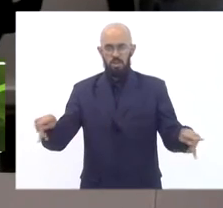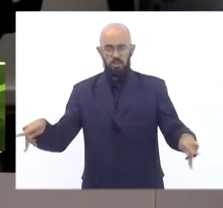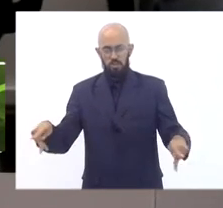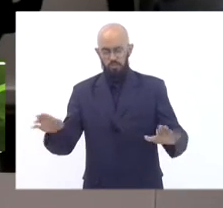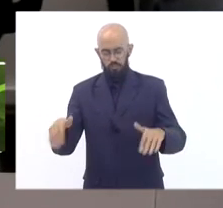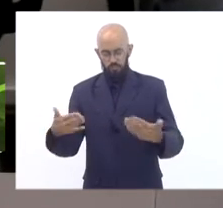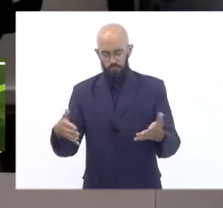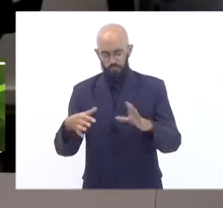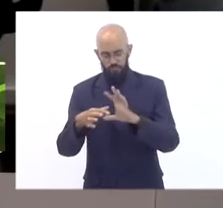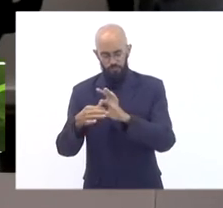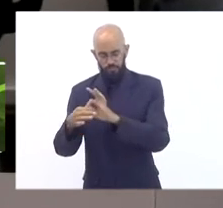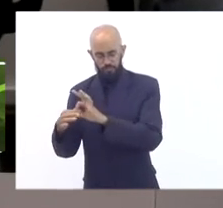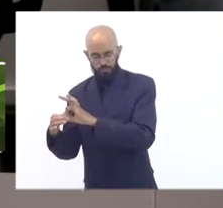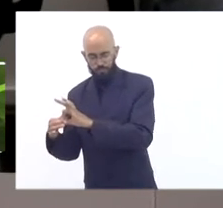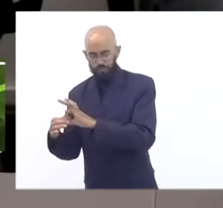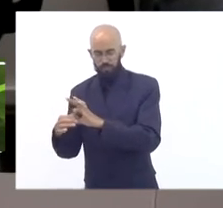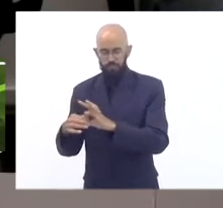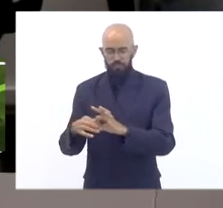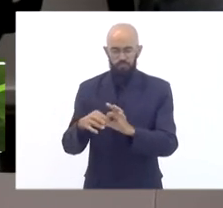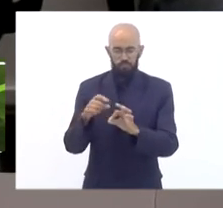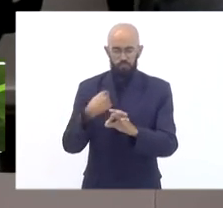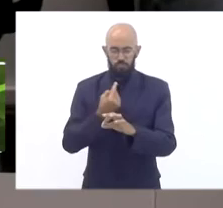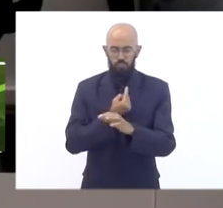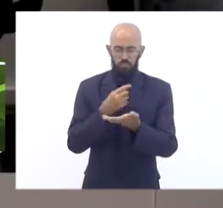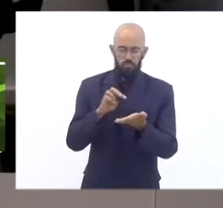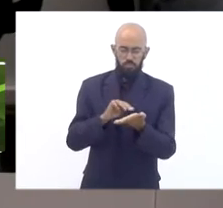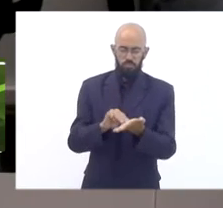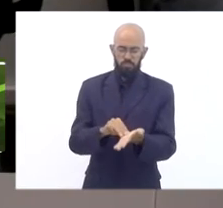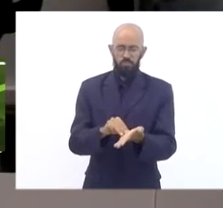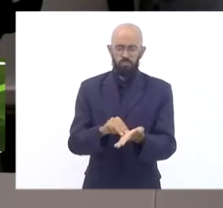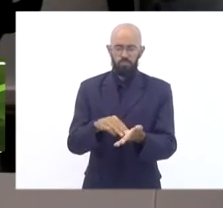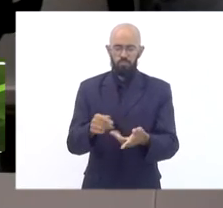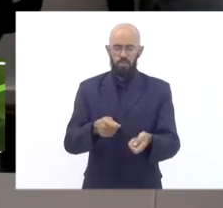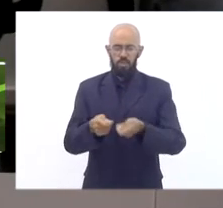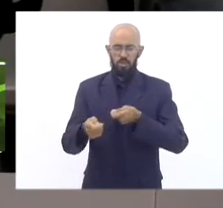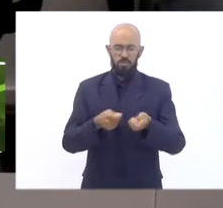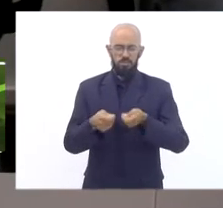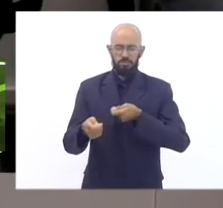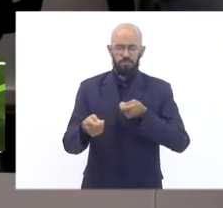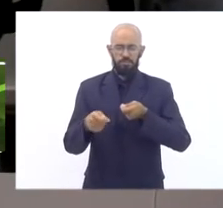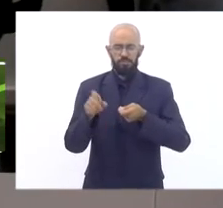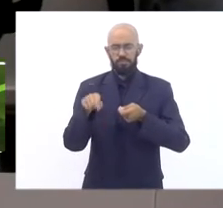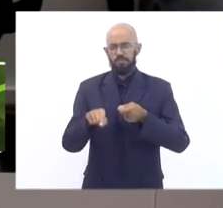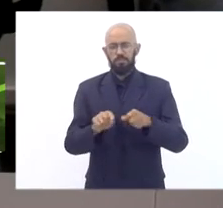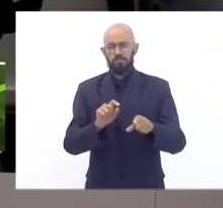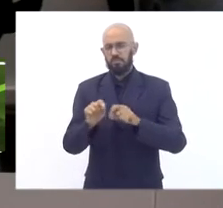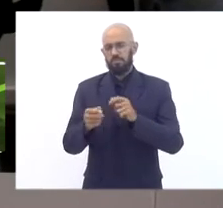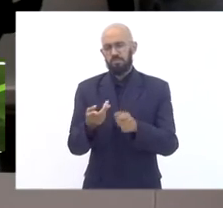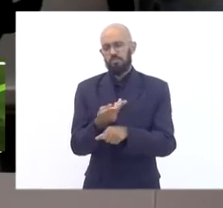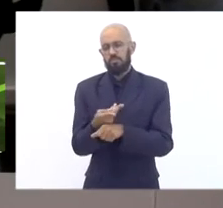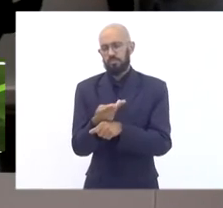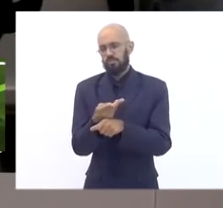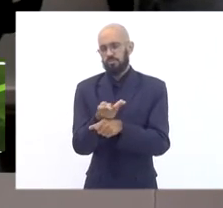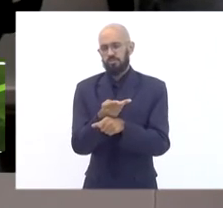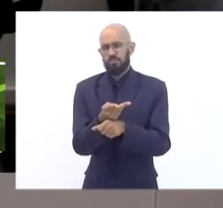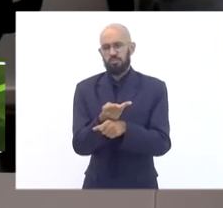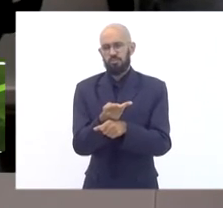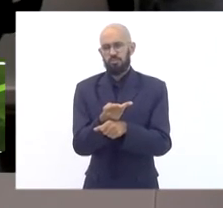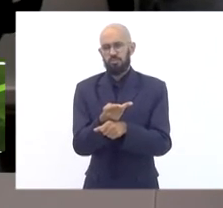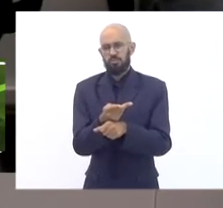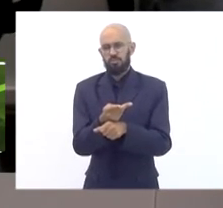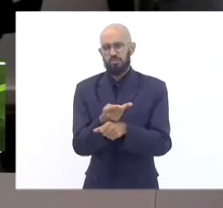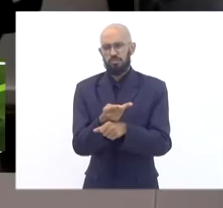a nossa missão nessa negociação foi trazer, né, buscar a